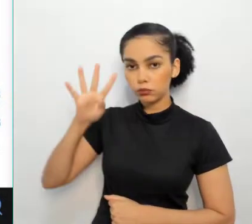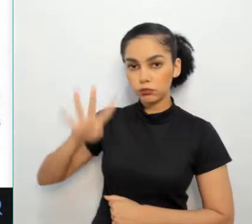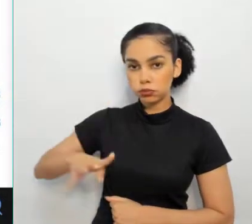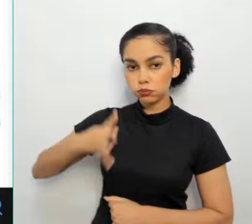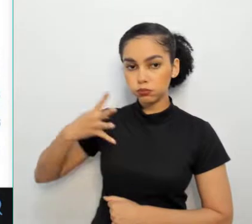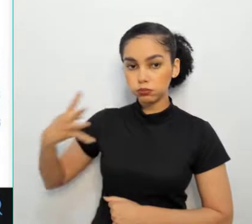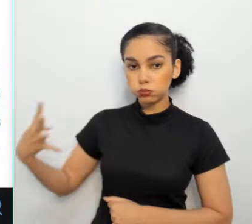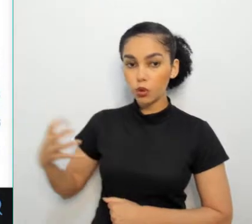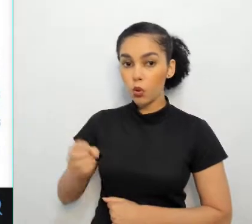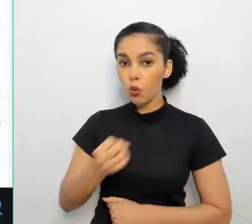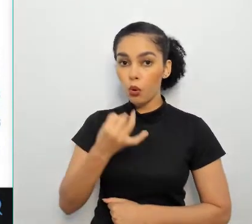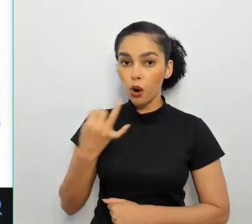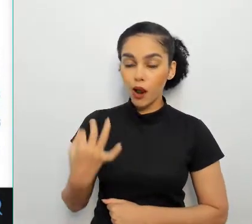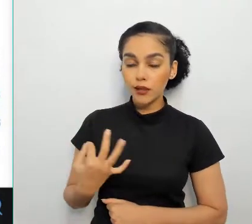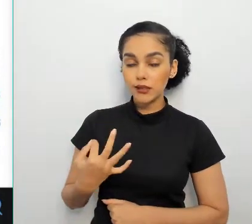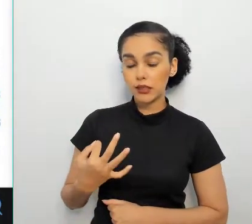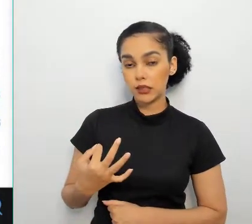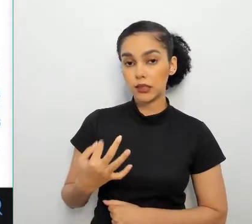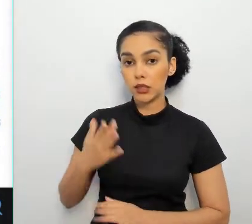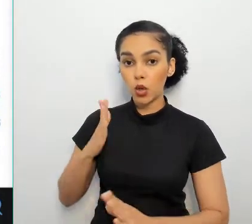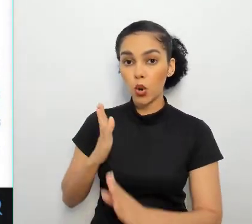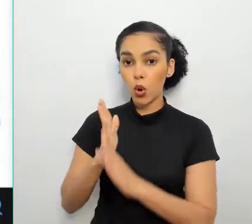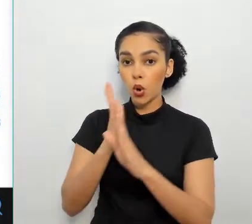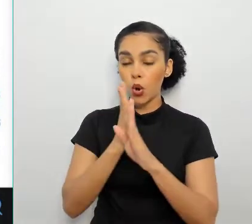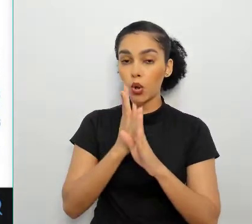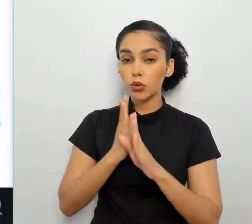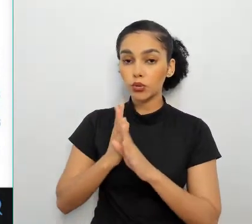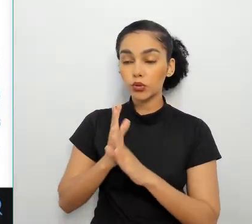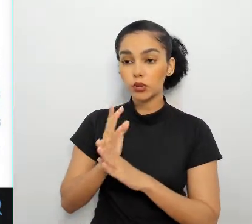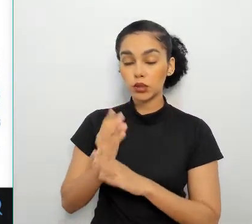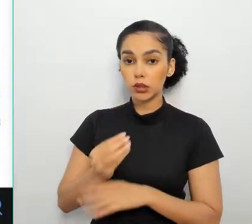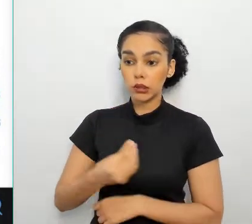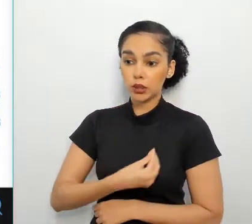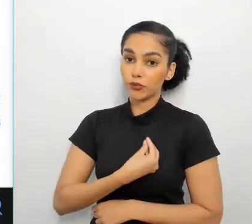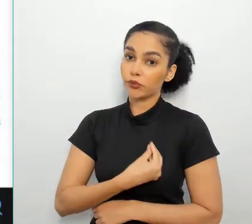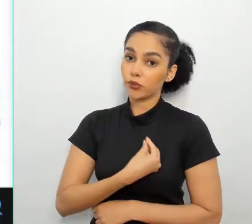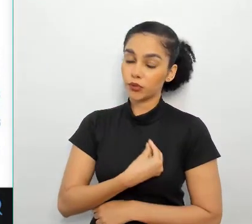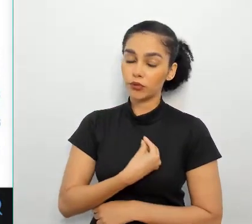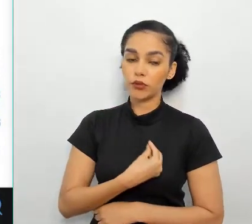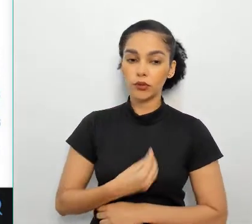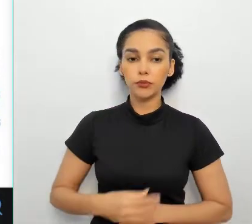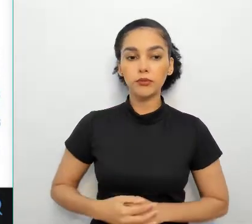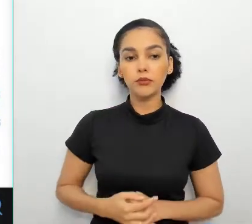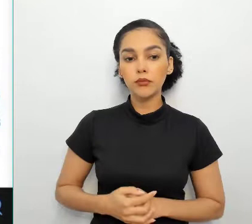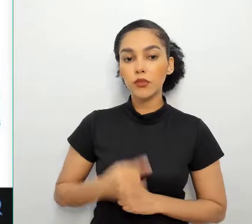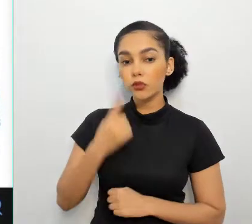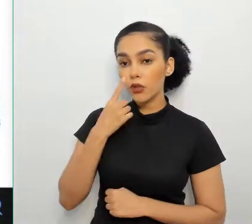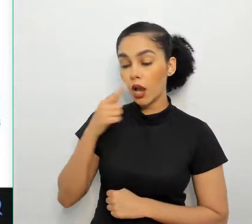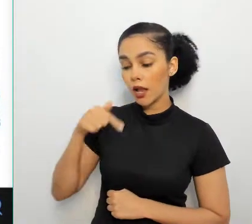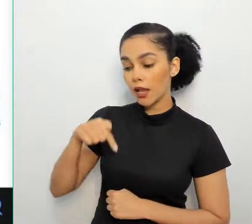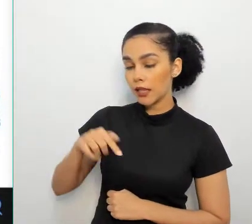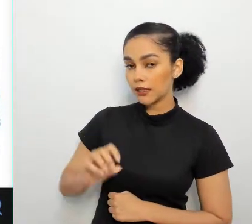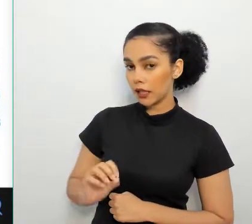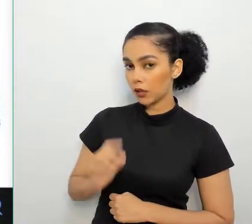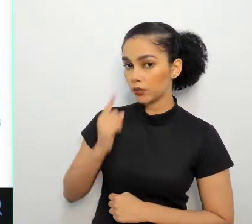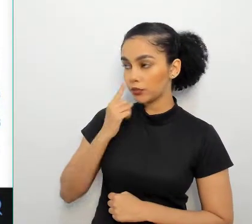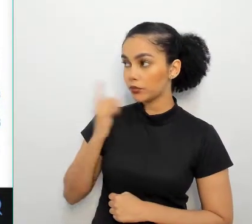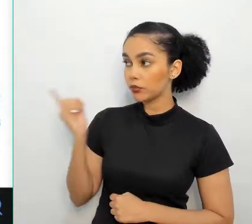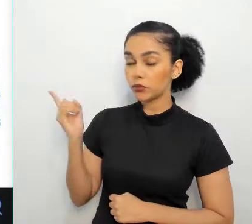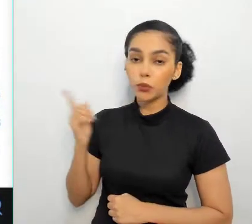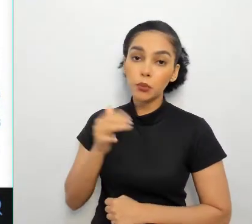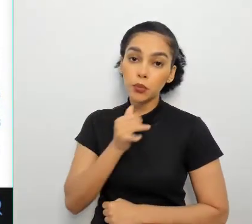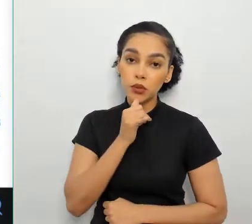nas referidas espécies vivas, que está aqui representado com Q0. Então, por exemplo, o primeiro